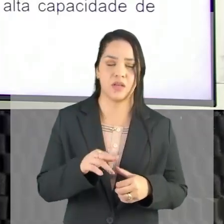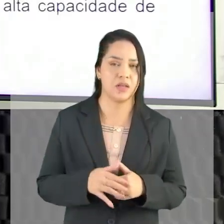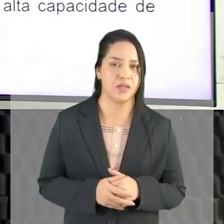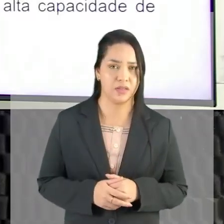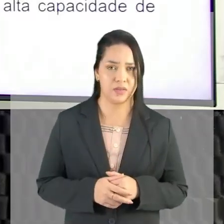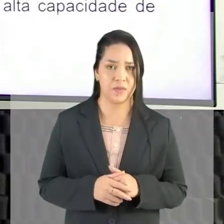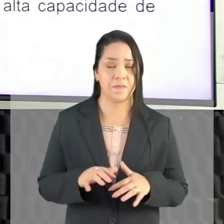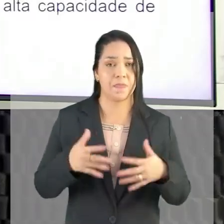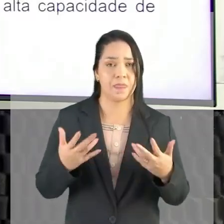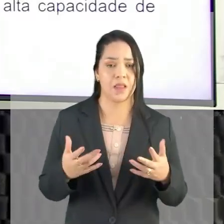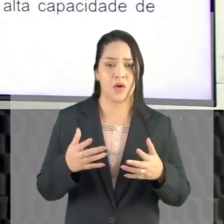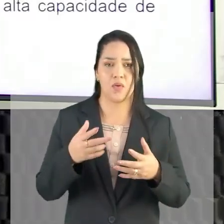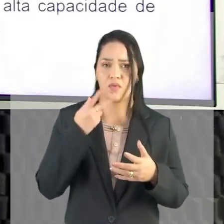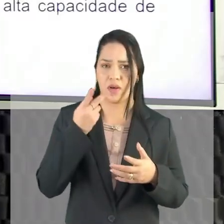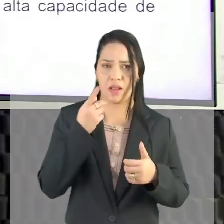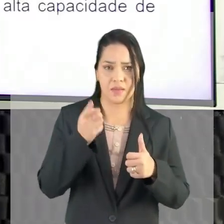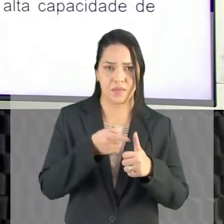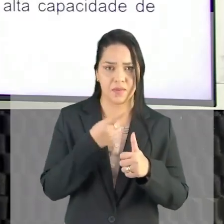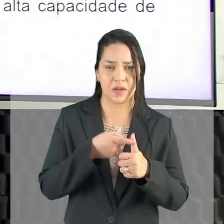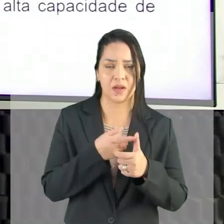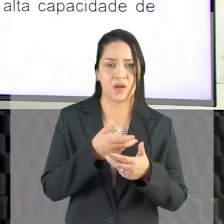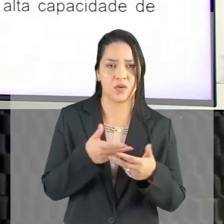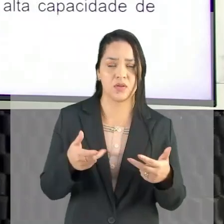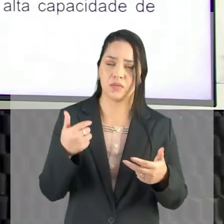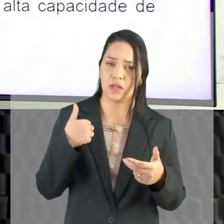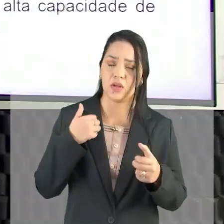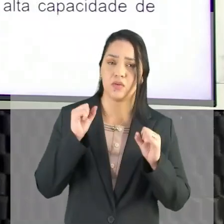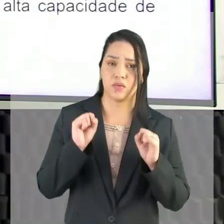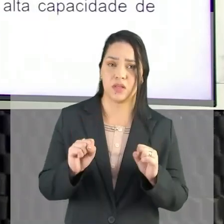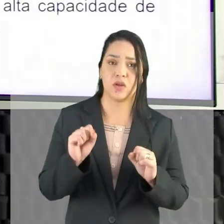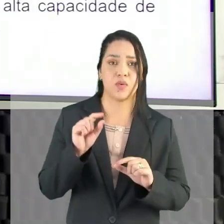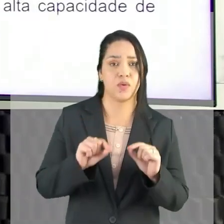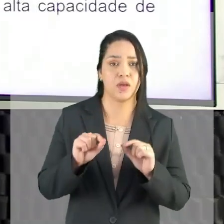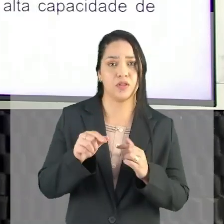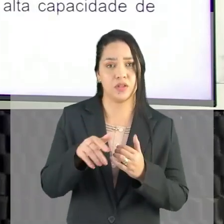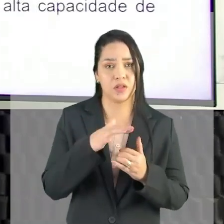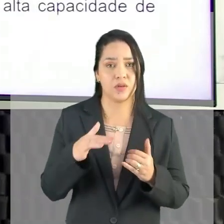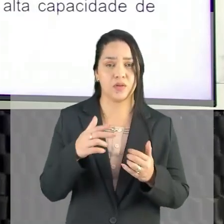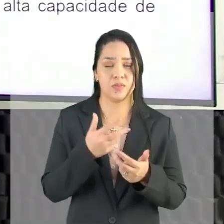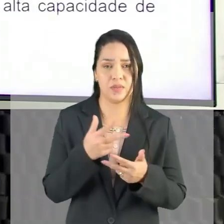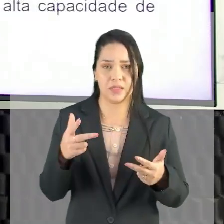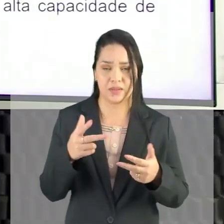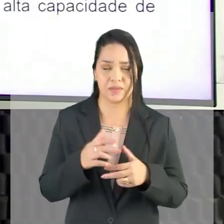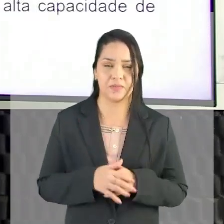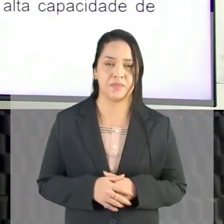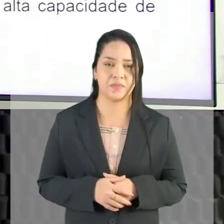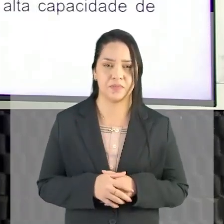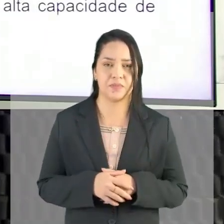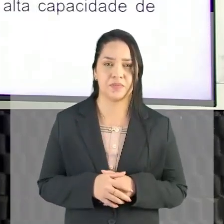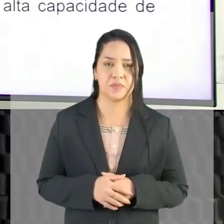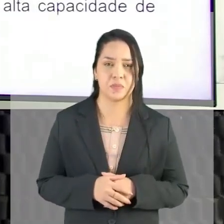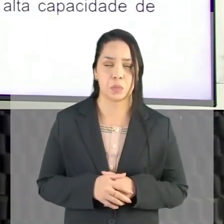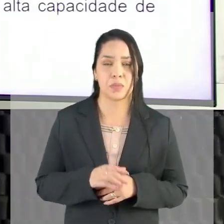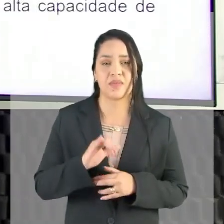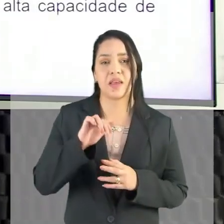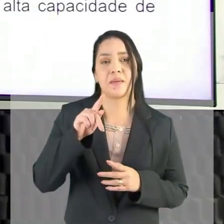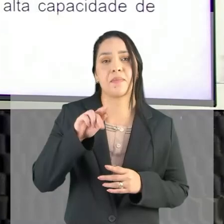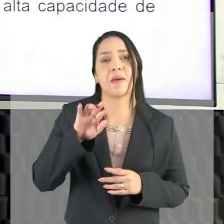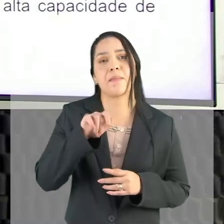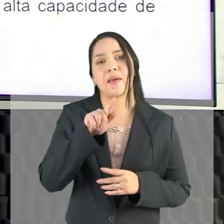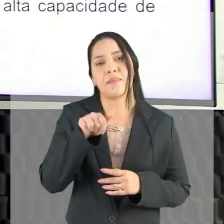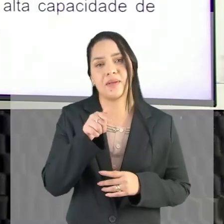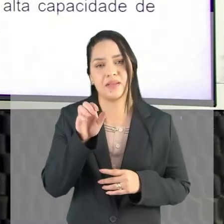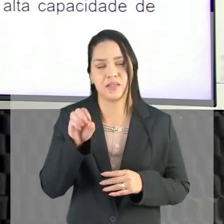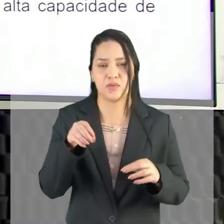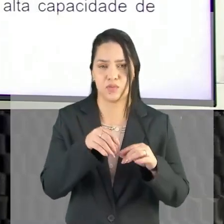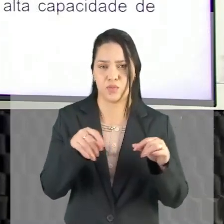clima. Então, enumere aí, ó. Primeira coisa, para que eu tenha uma ilha de calor numa grande cidade: impermeabilização dos